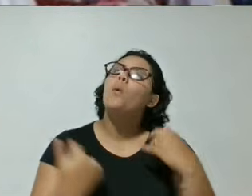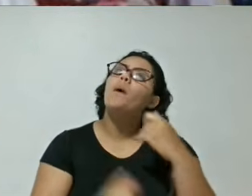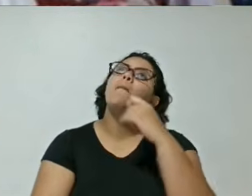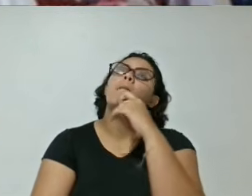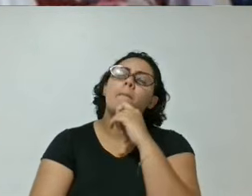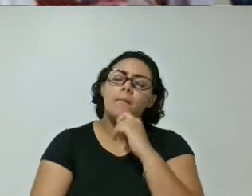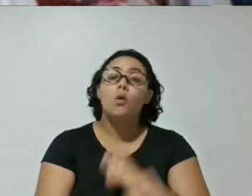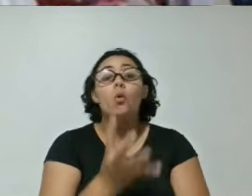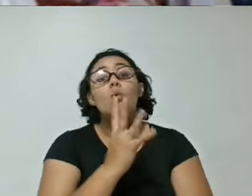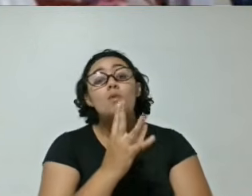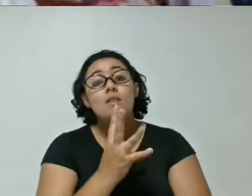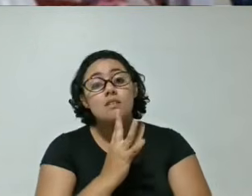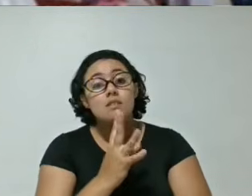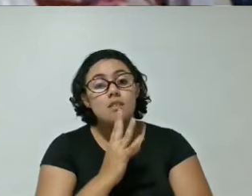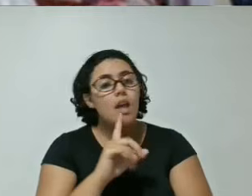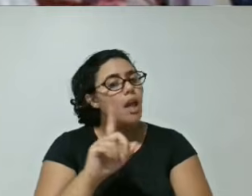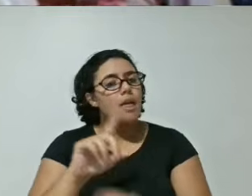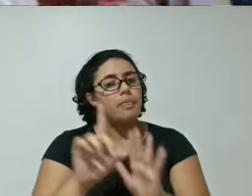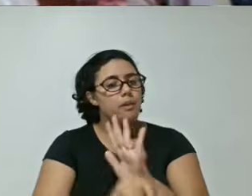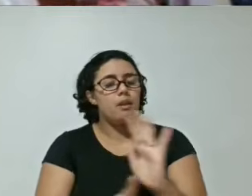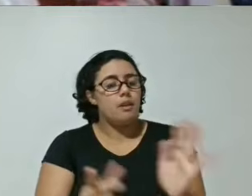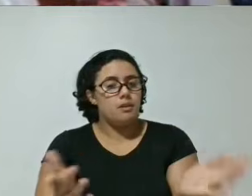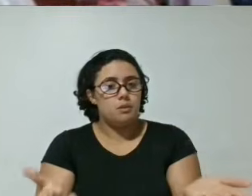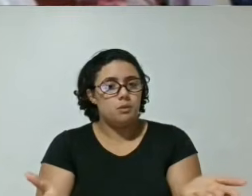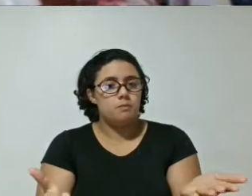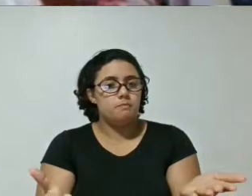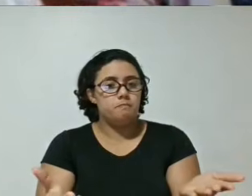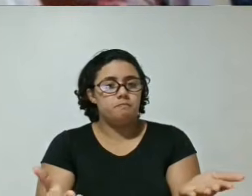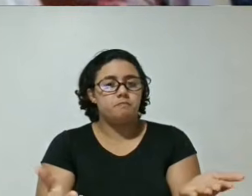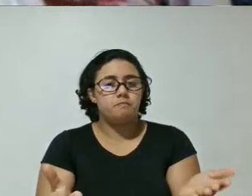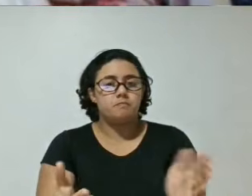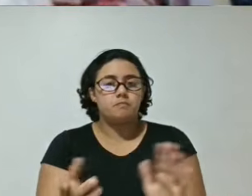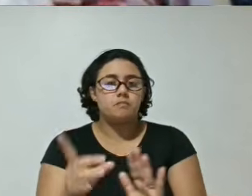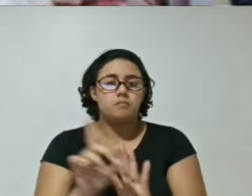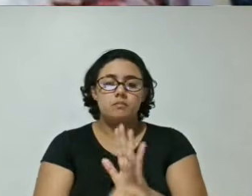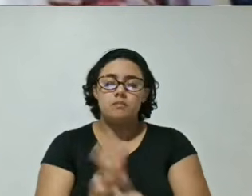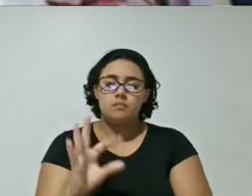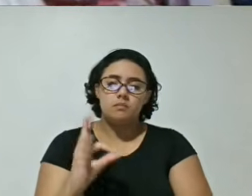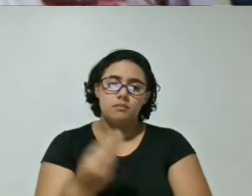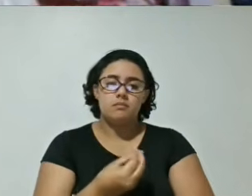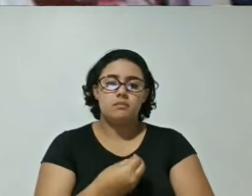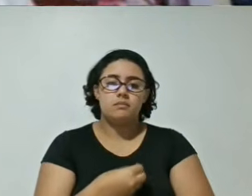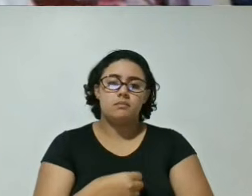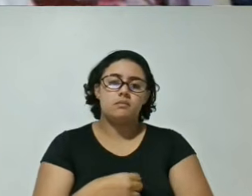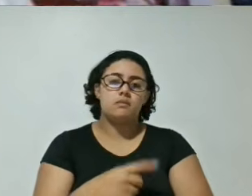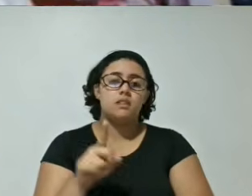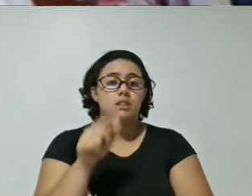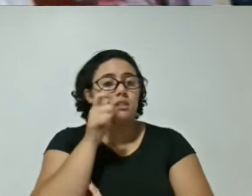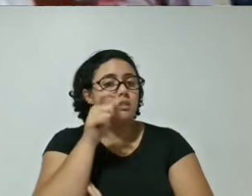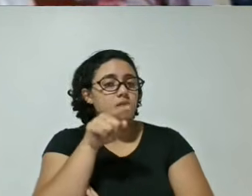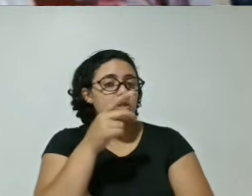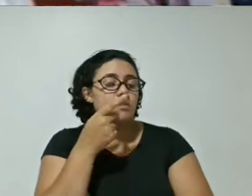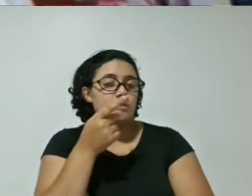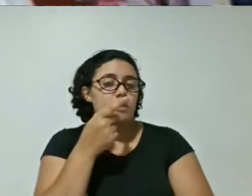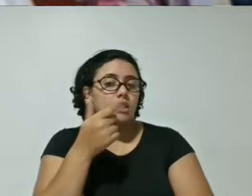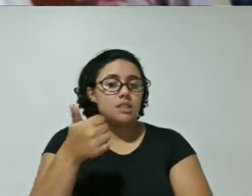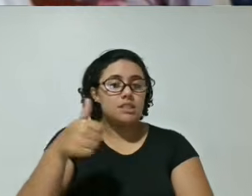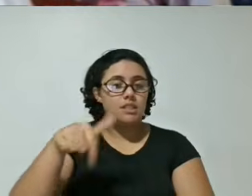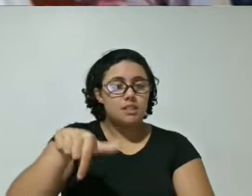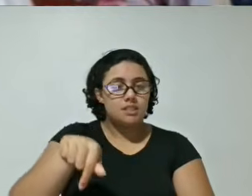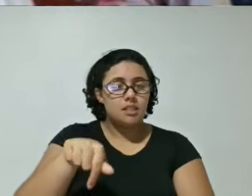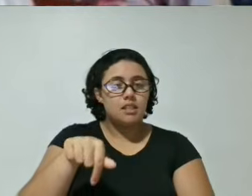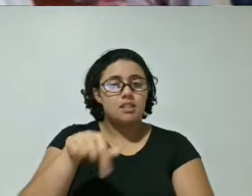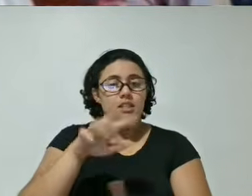uma concessão, é um direito. Né? É um direito, e é interessante. Por ele. É interessante você falar aí dos 17 centros culturais,